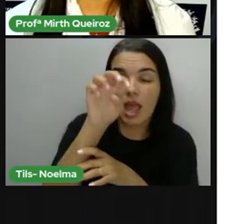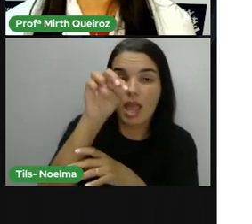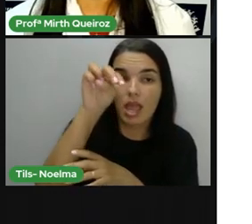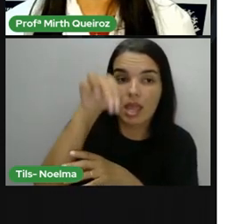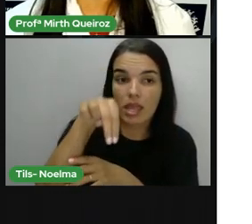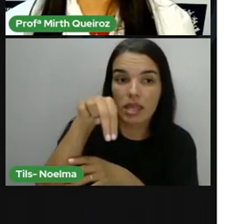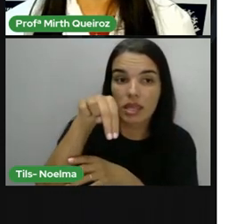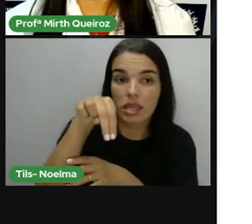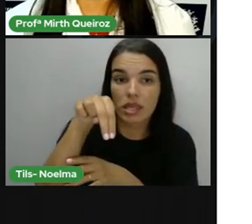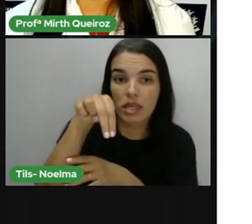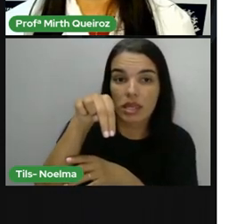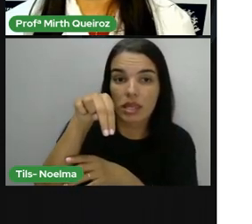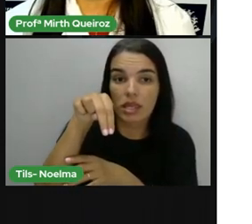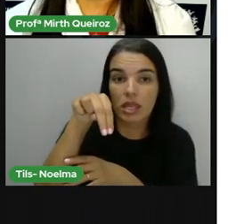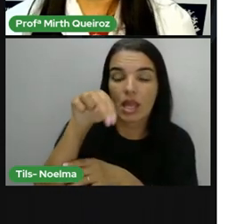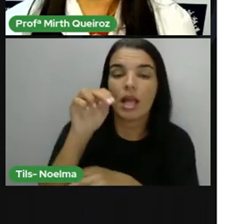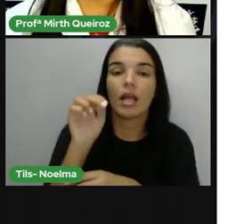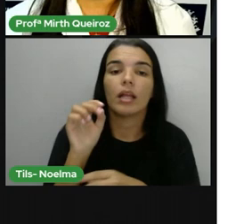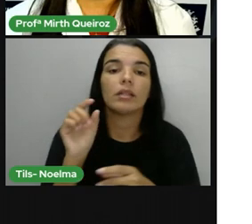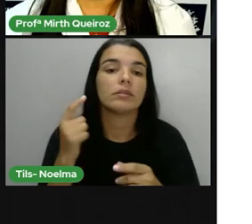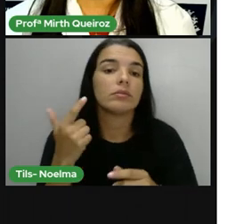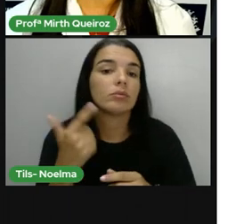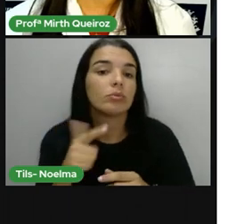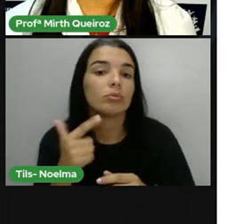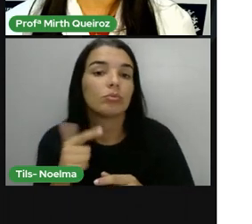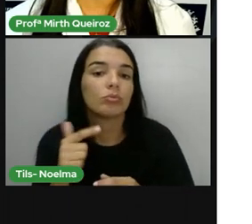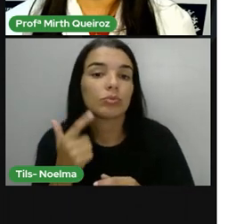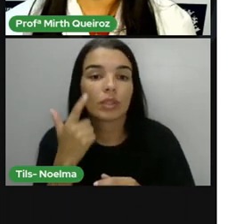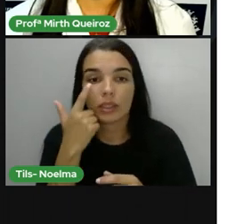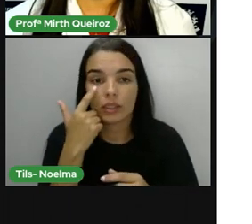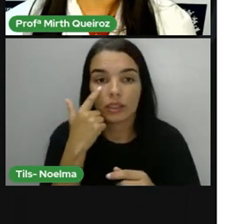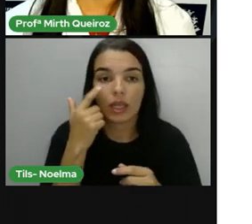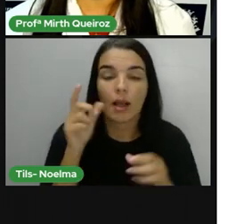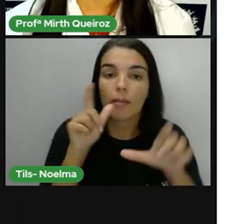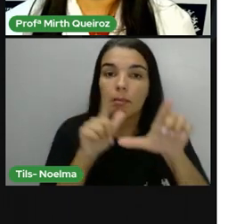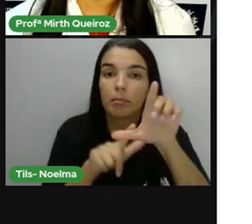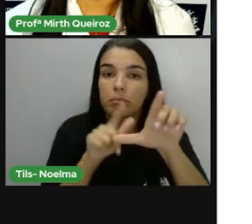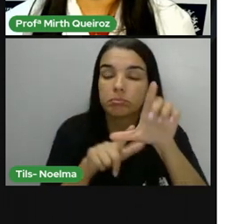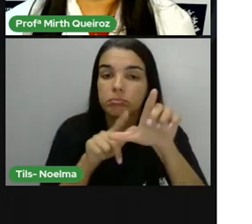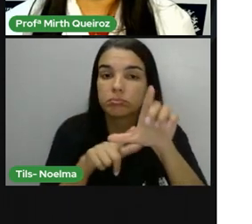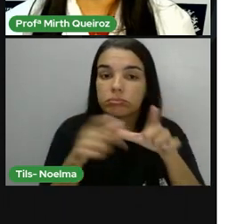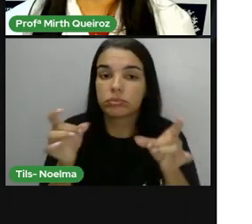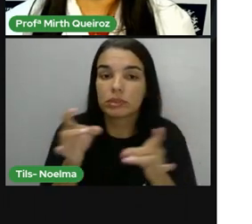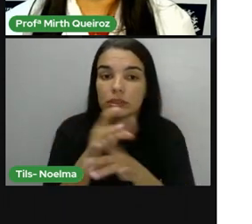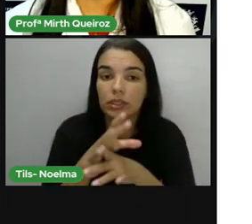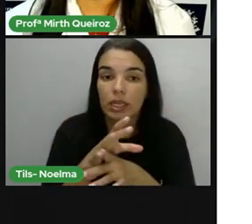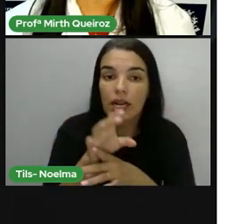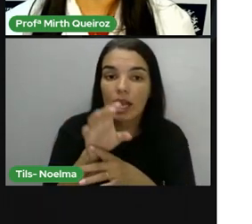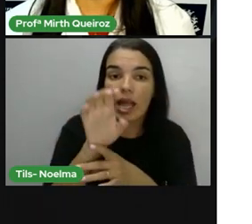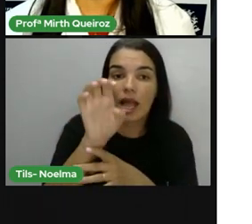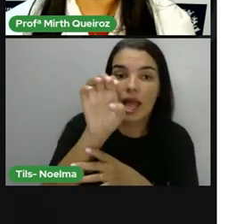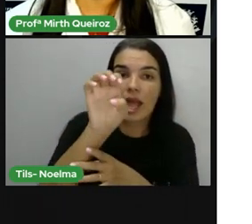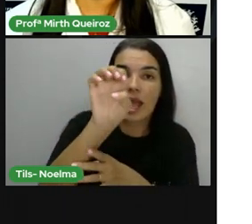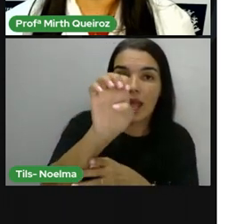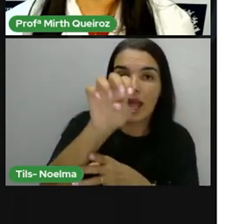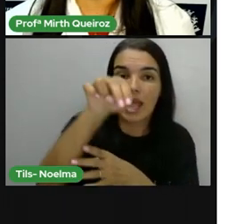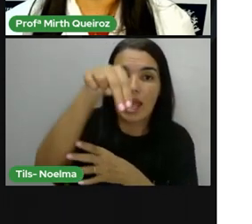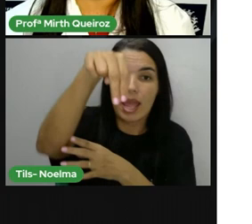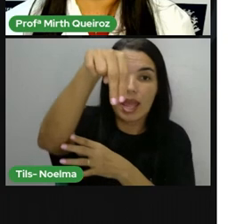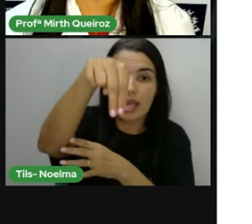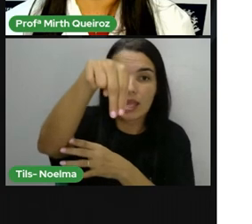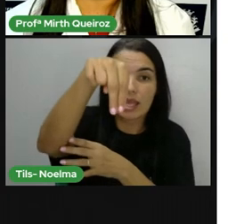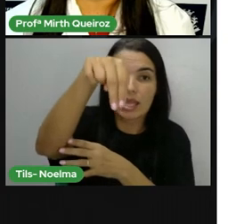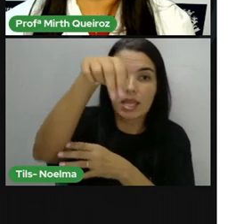pólen. Hífens e pólens. Palavras terminadas em ENS, elas vão perder